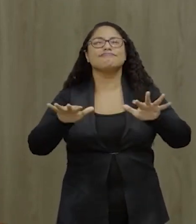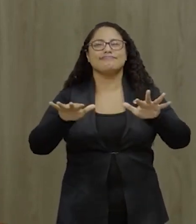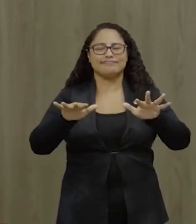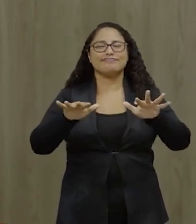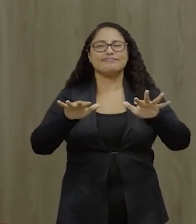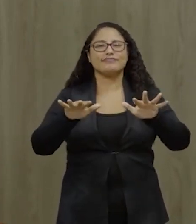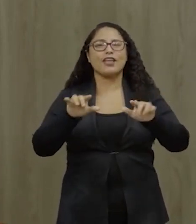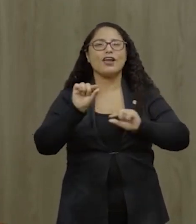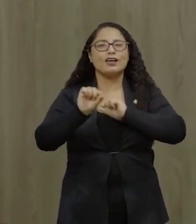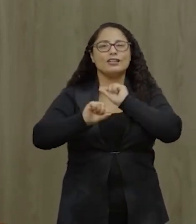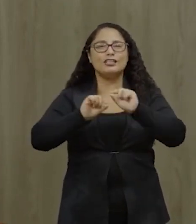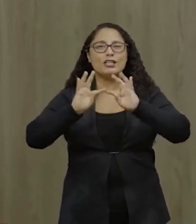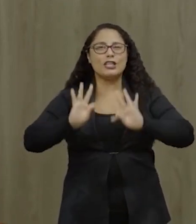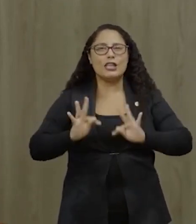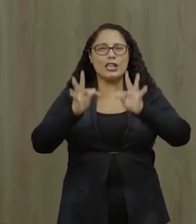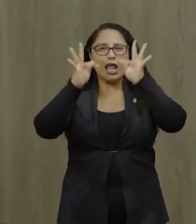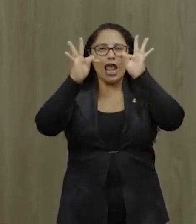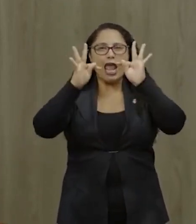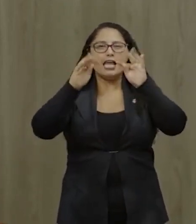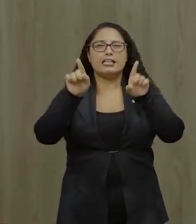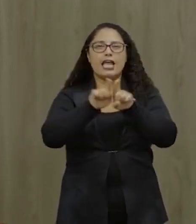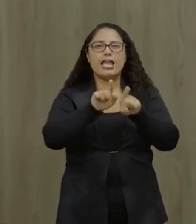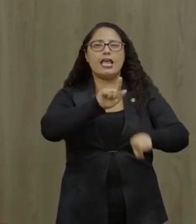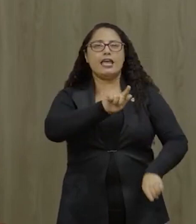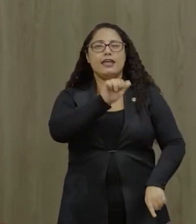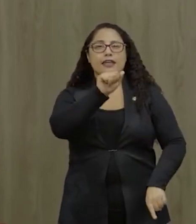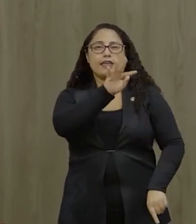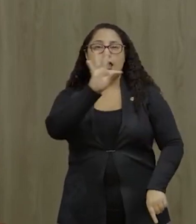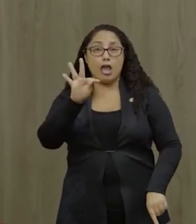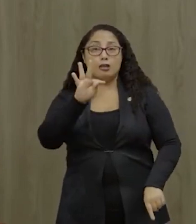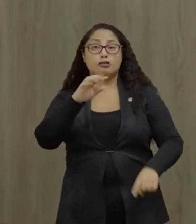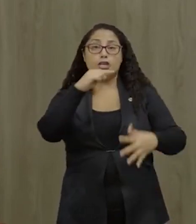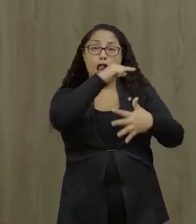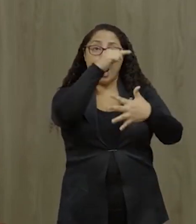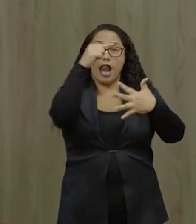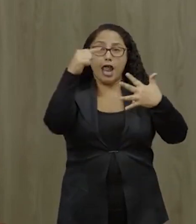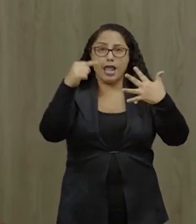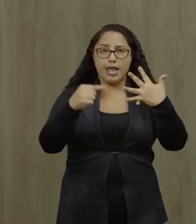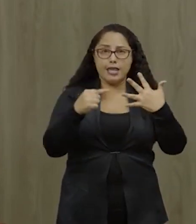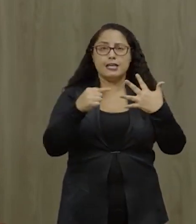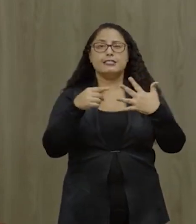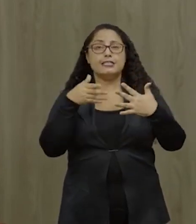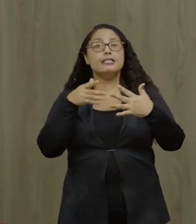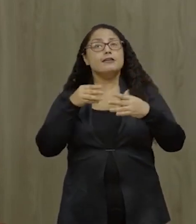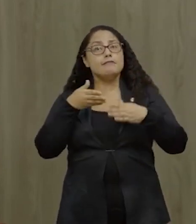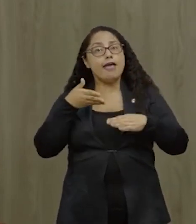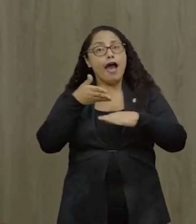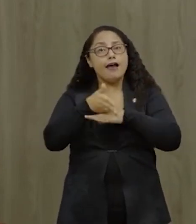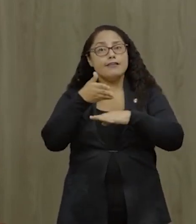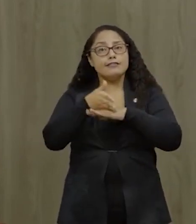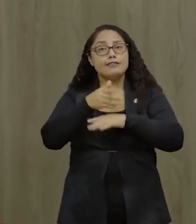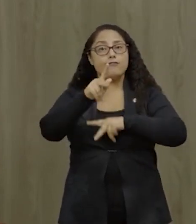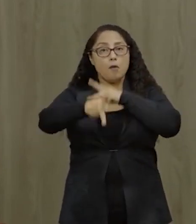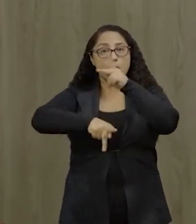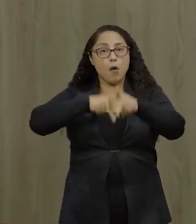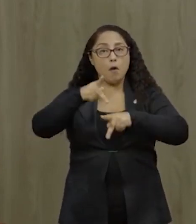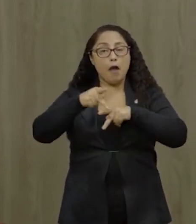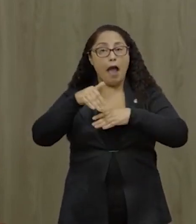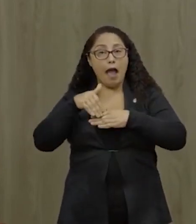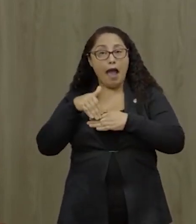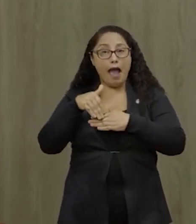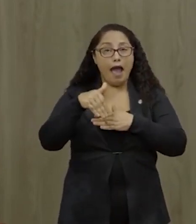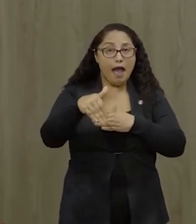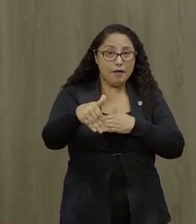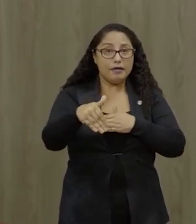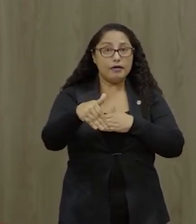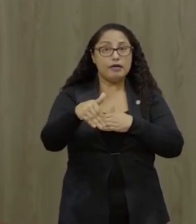proliferação de tecnologias, gadgets, de elementos que se tornam mais acessíveis à população, ao